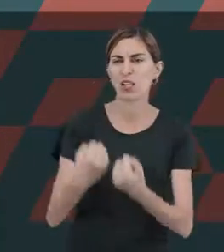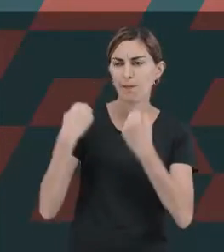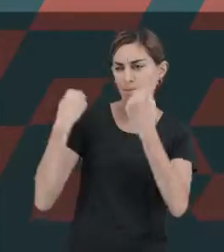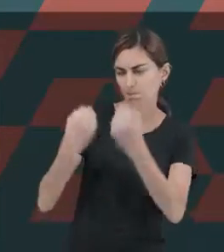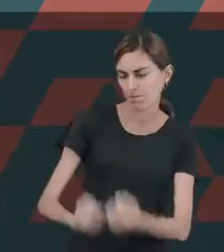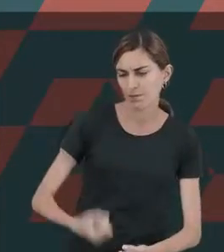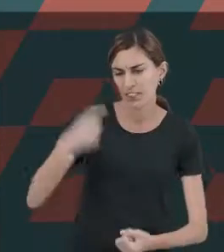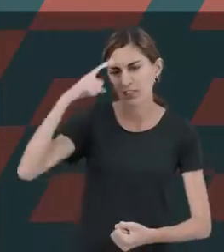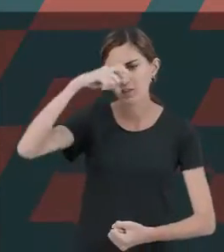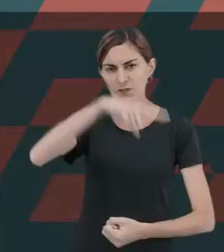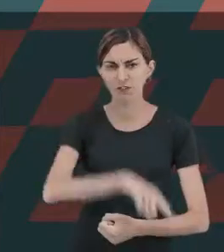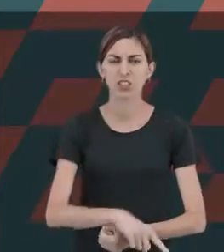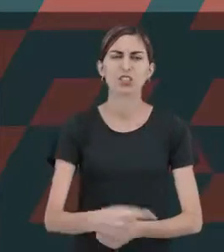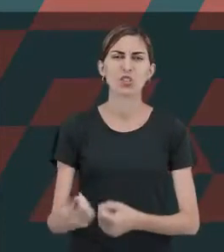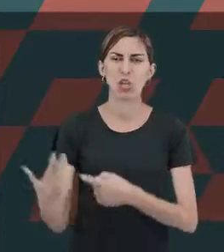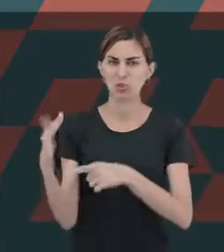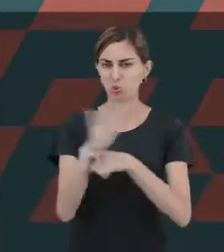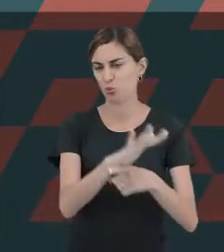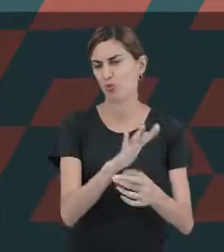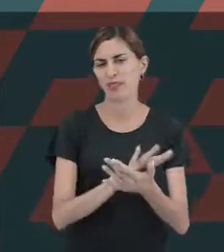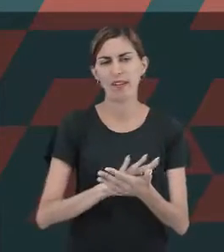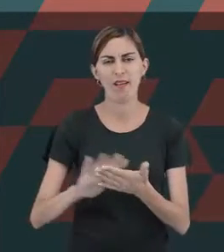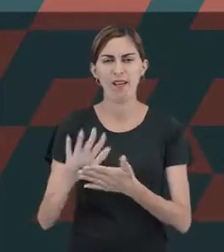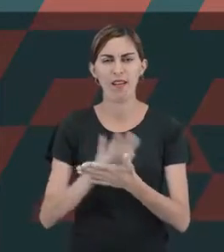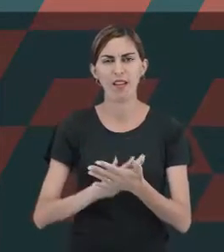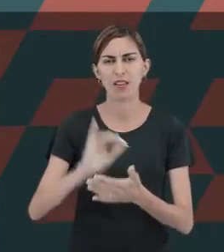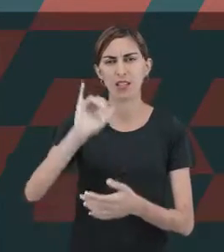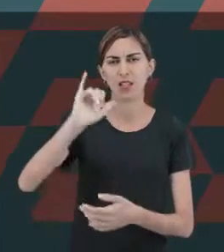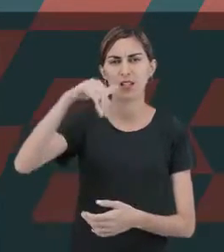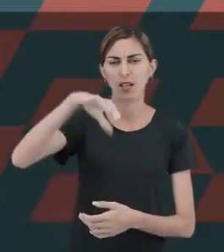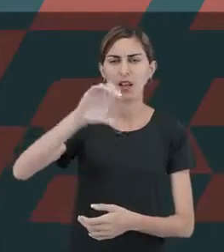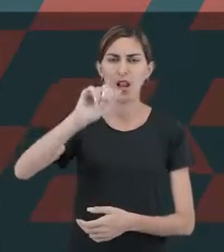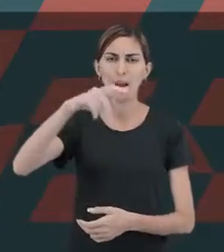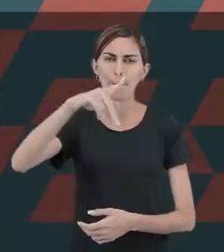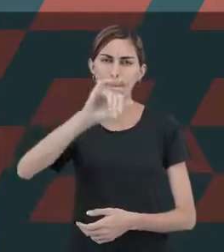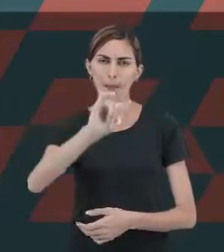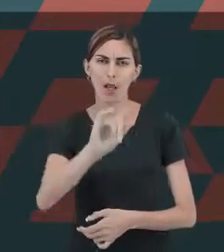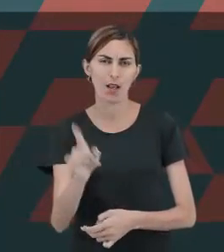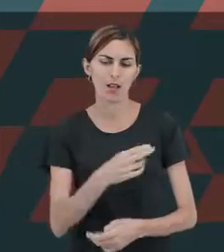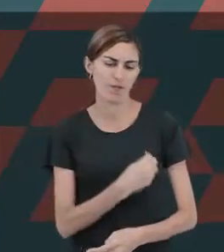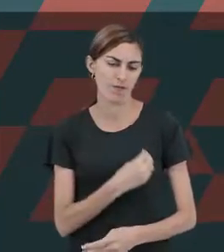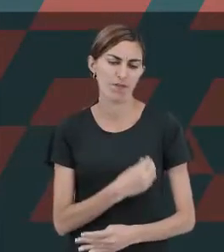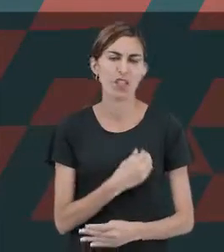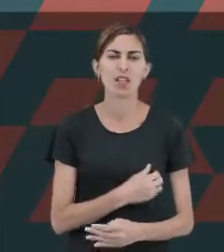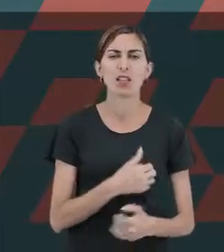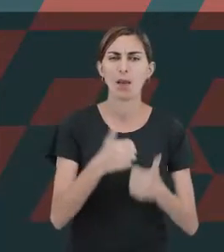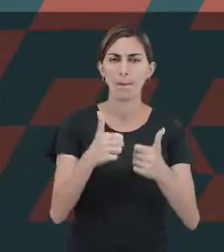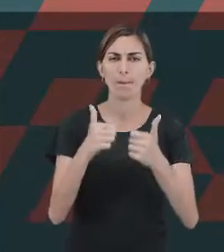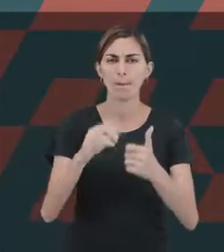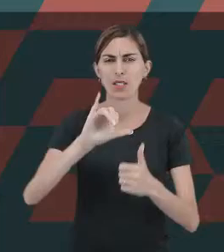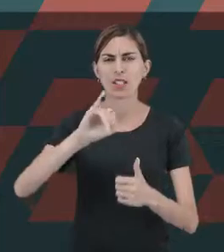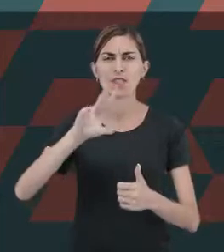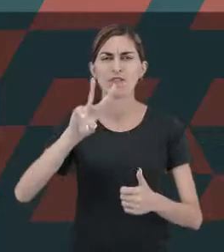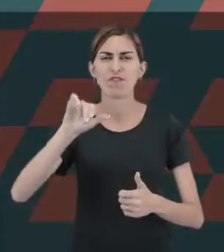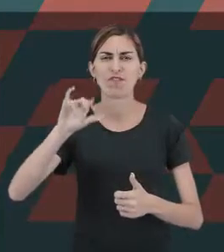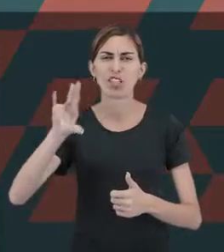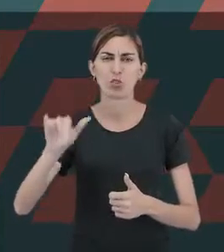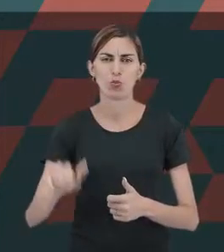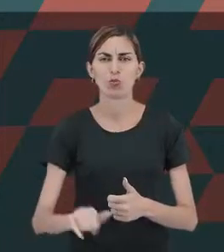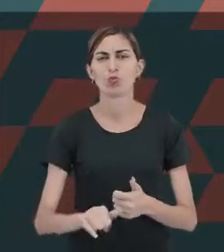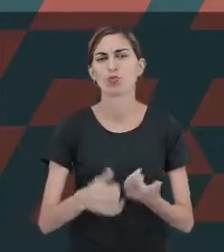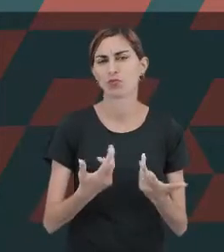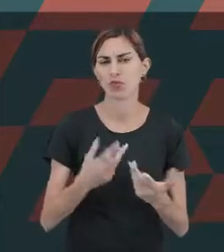na perspectiva anterior, incapazes para o ato da vida civil. Quando eu trago aqui um